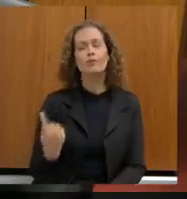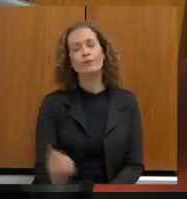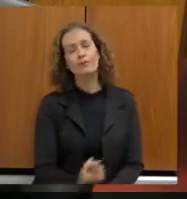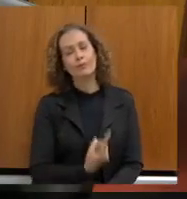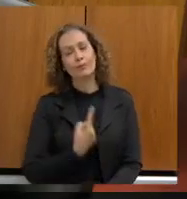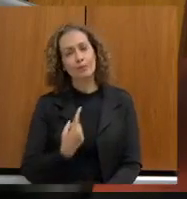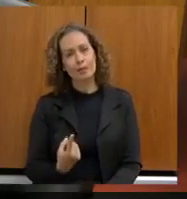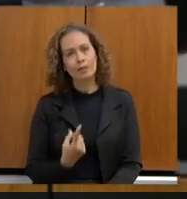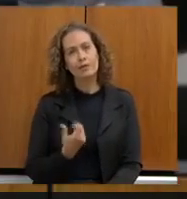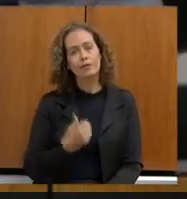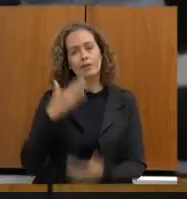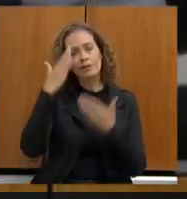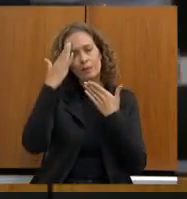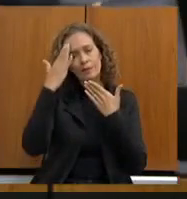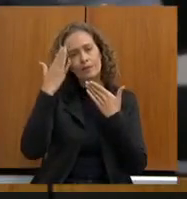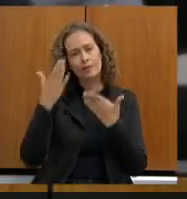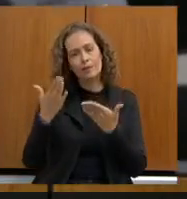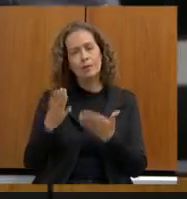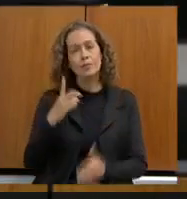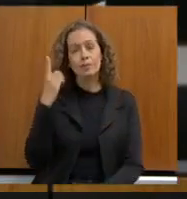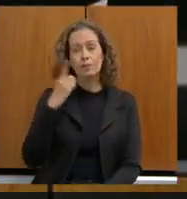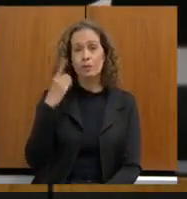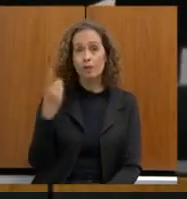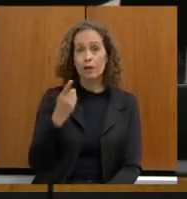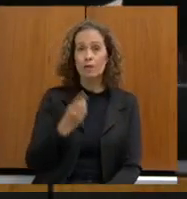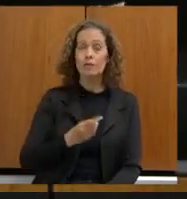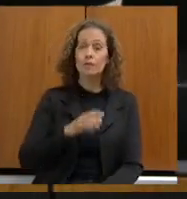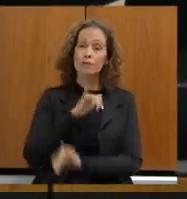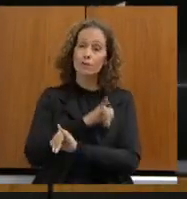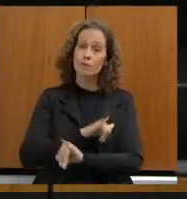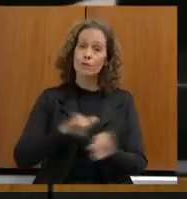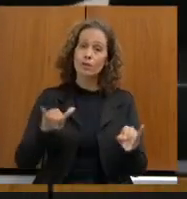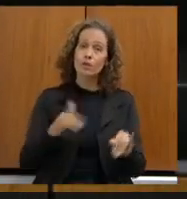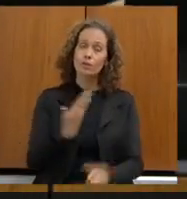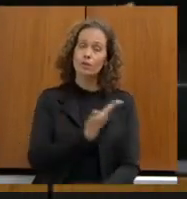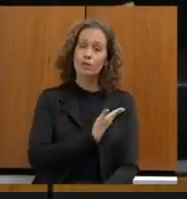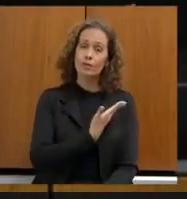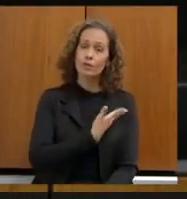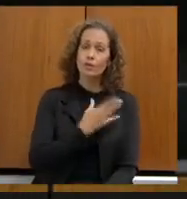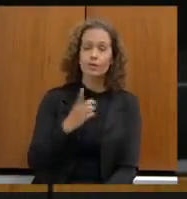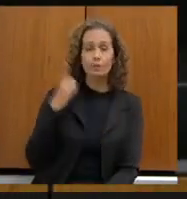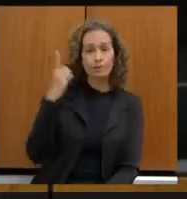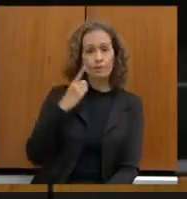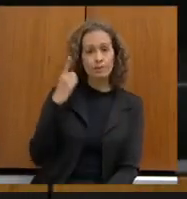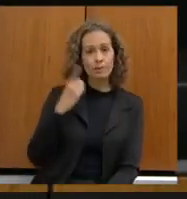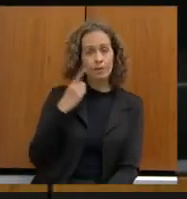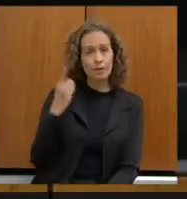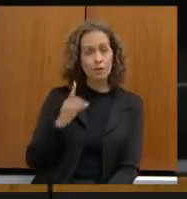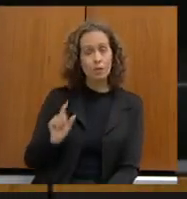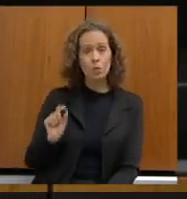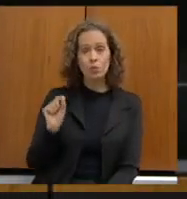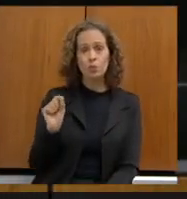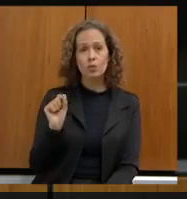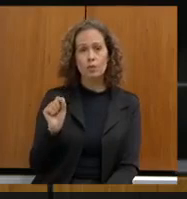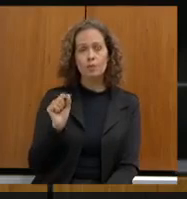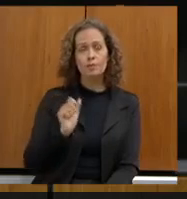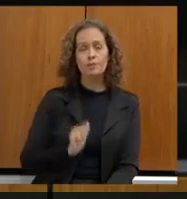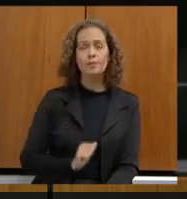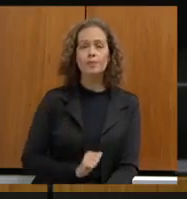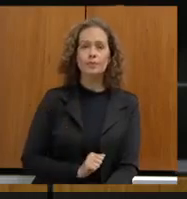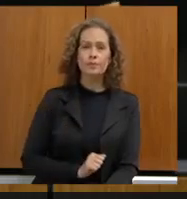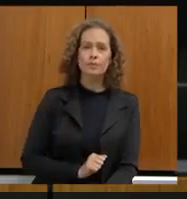pelos deputados certeza Viola e comunico aos colegas deputados e o deputado Arlen Santiago que a